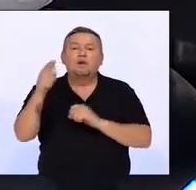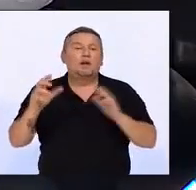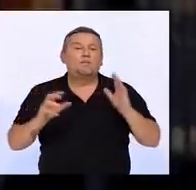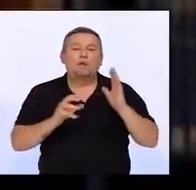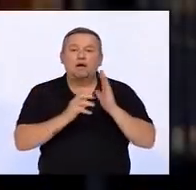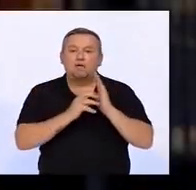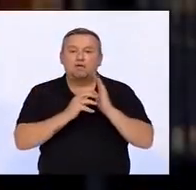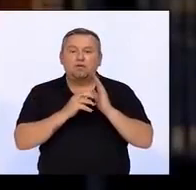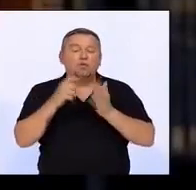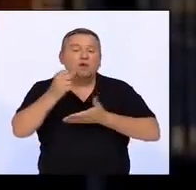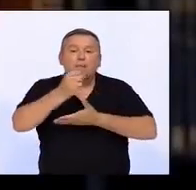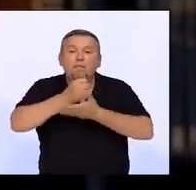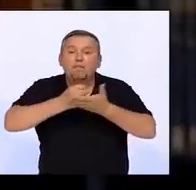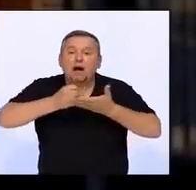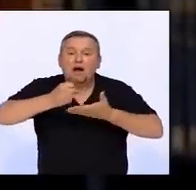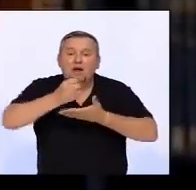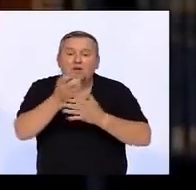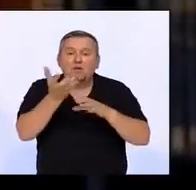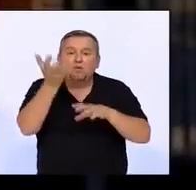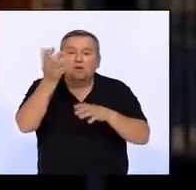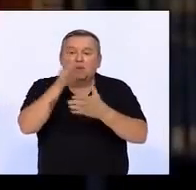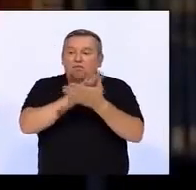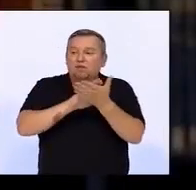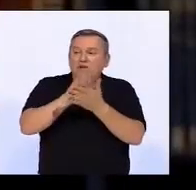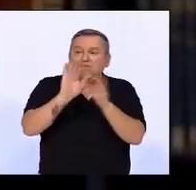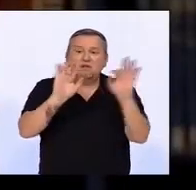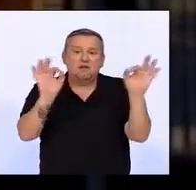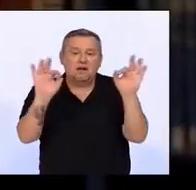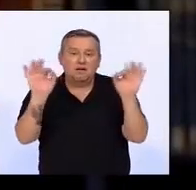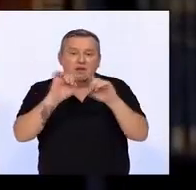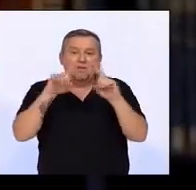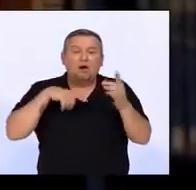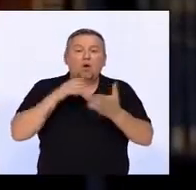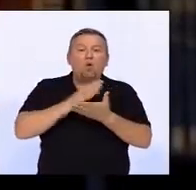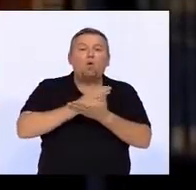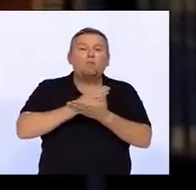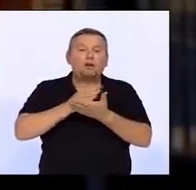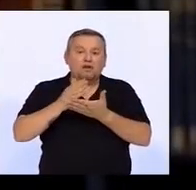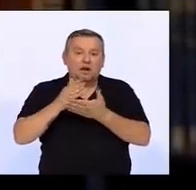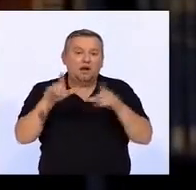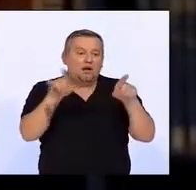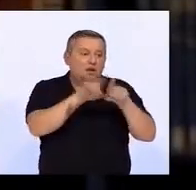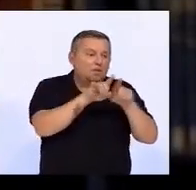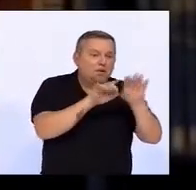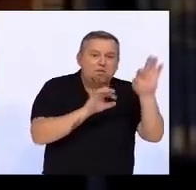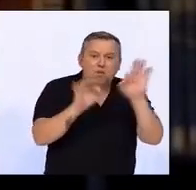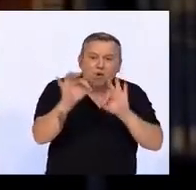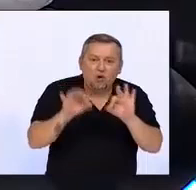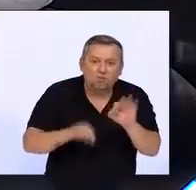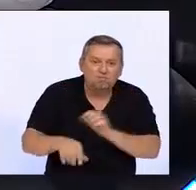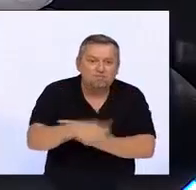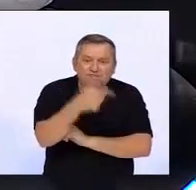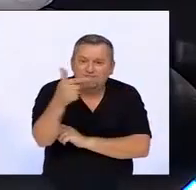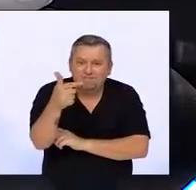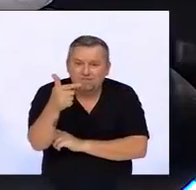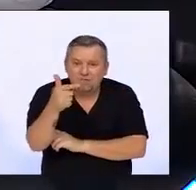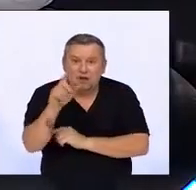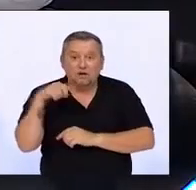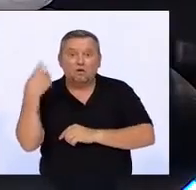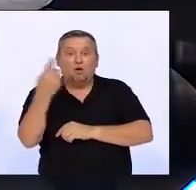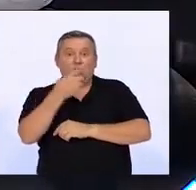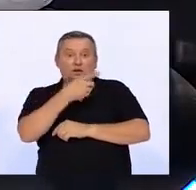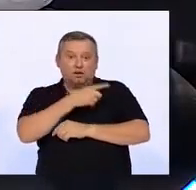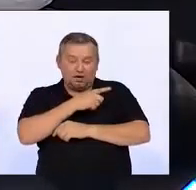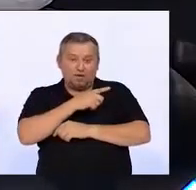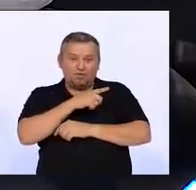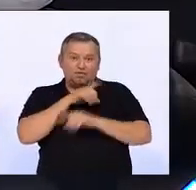e não tem nem base no Congresso, não terá nem base no Congresso Nacional para iniciar, e não tem projeto. Então, nós temos um quadro